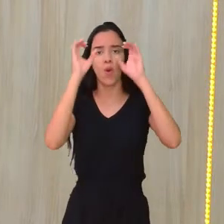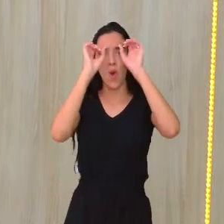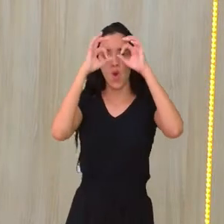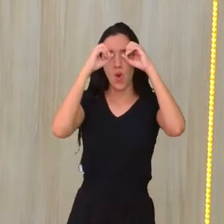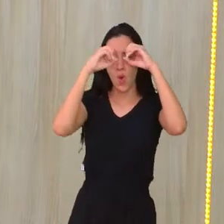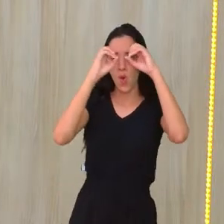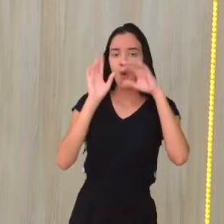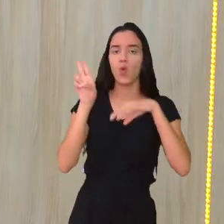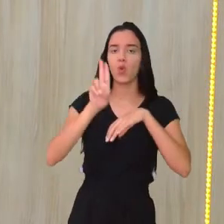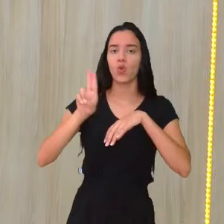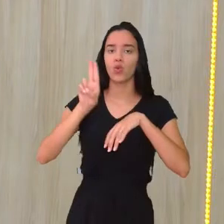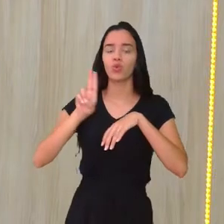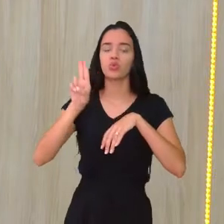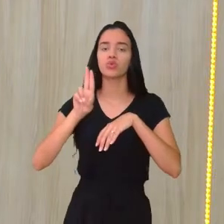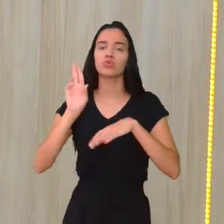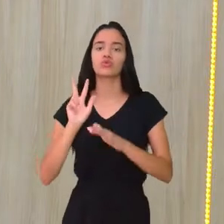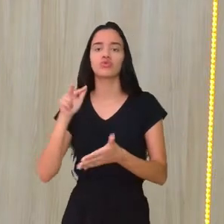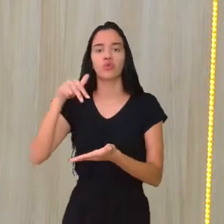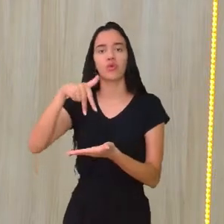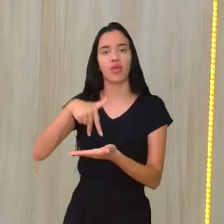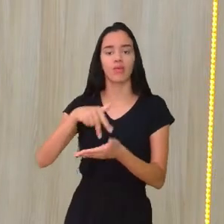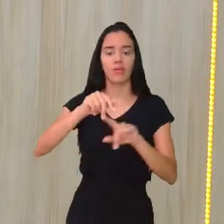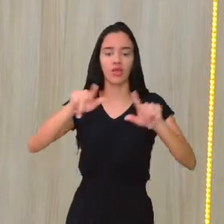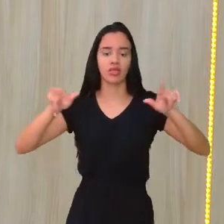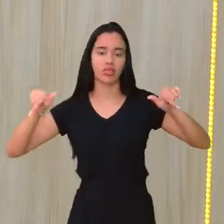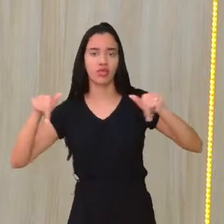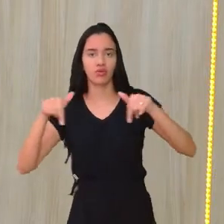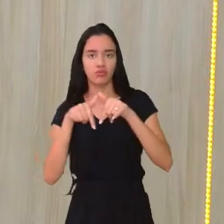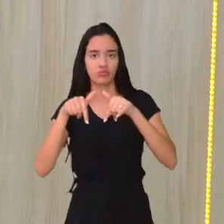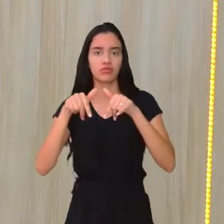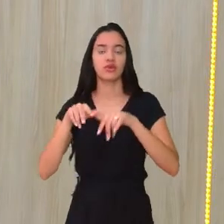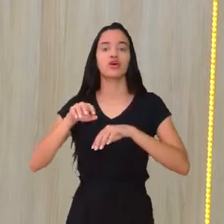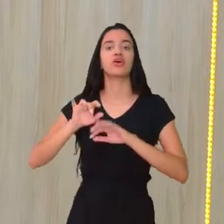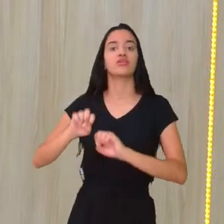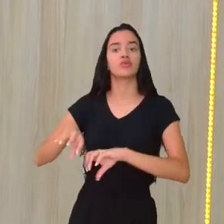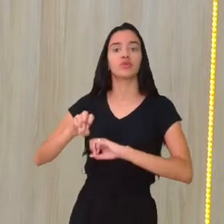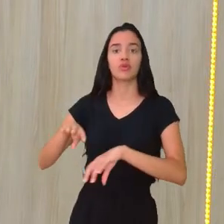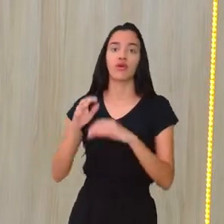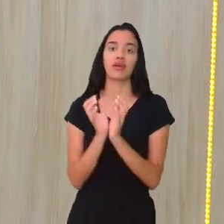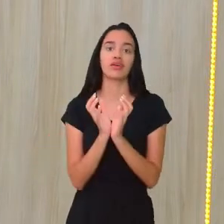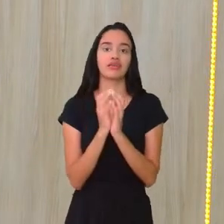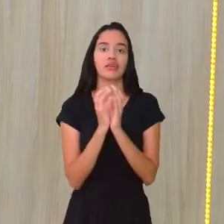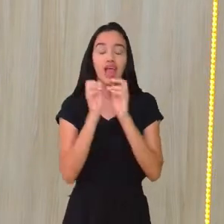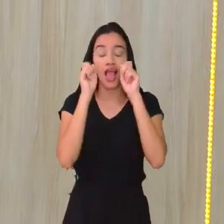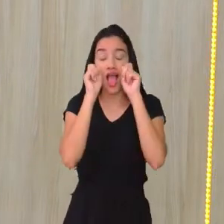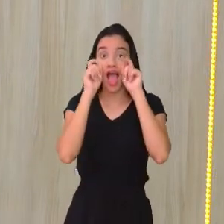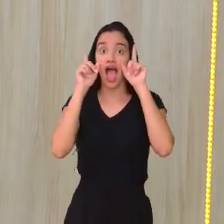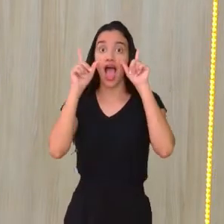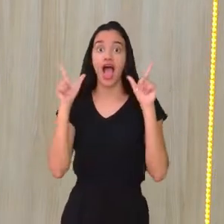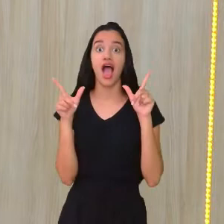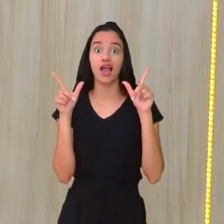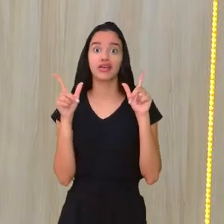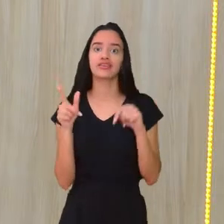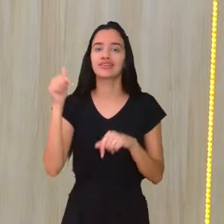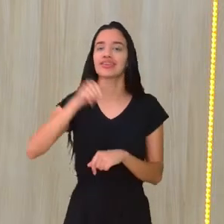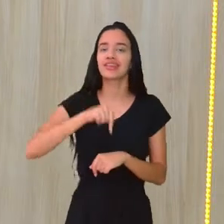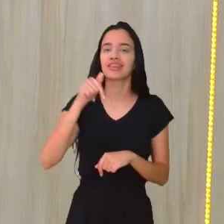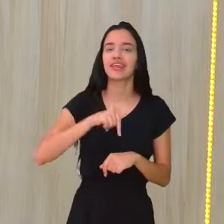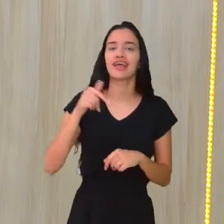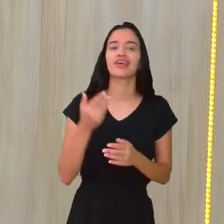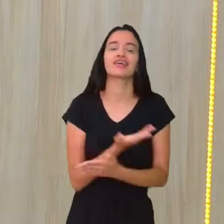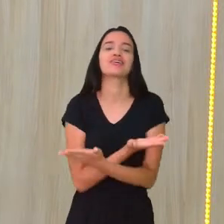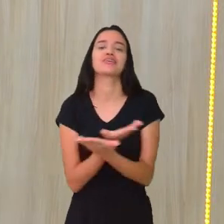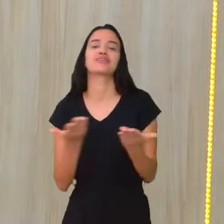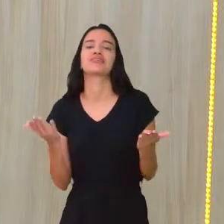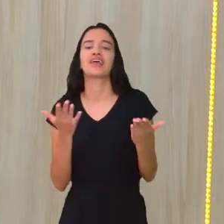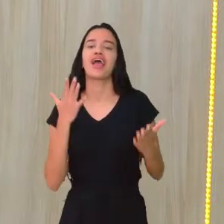estou em pé nos estudos Educa Recife. E para mim, acordar, abrir os olhos, estar aqui com vocês,